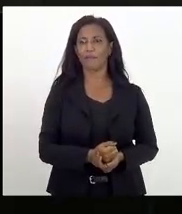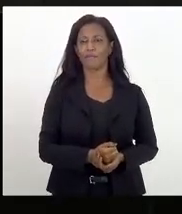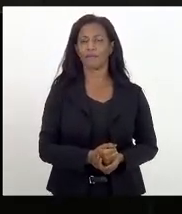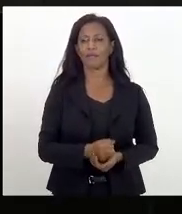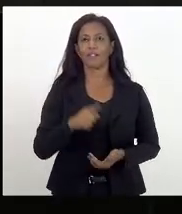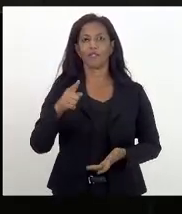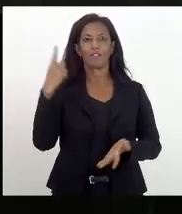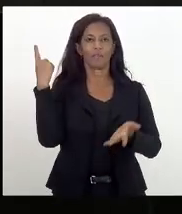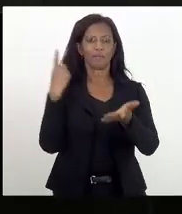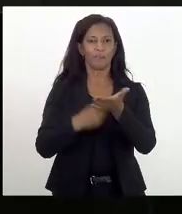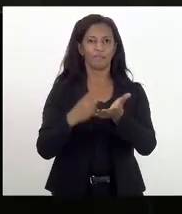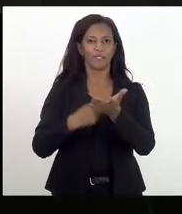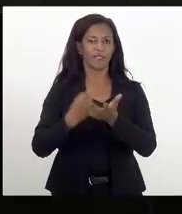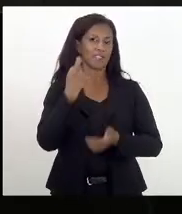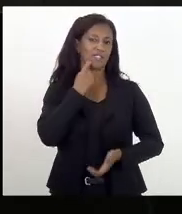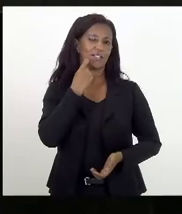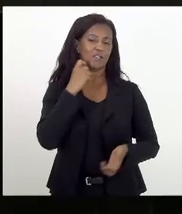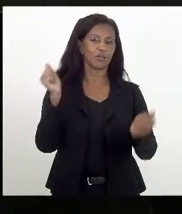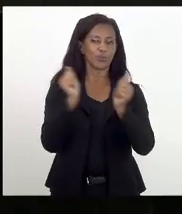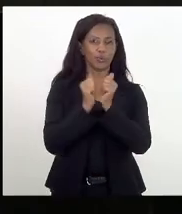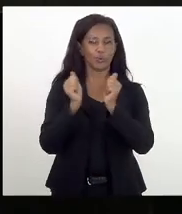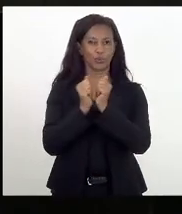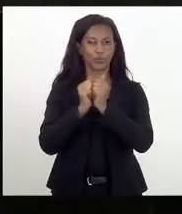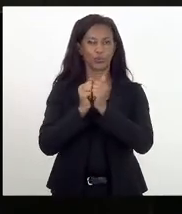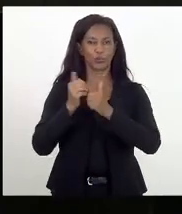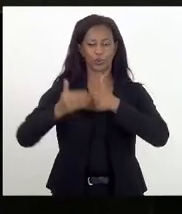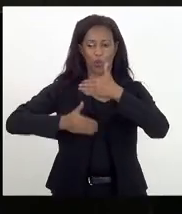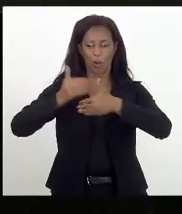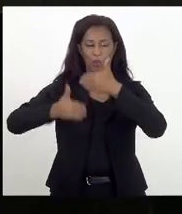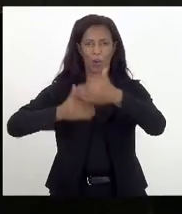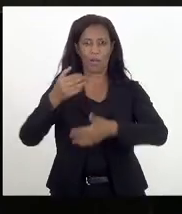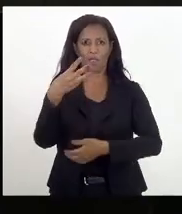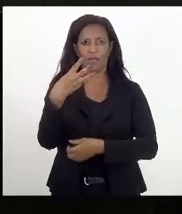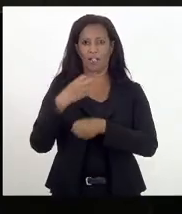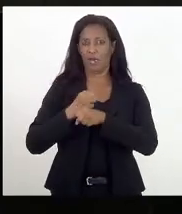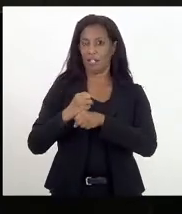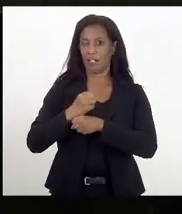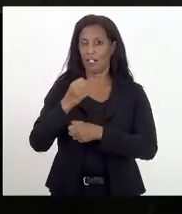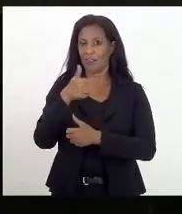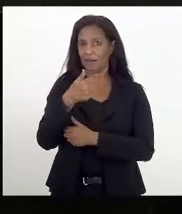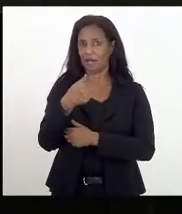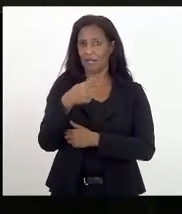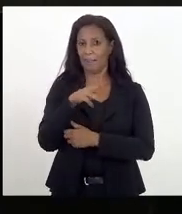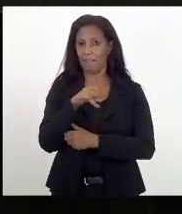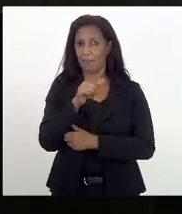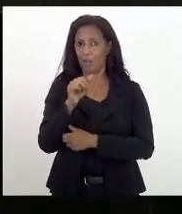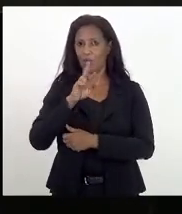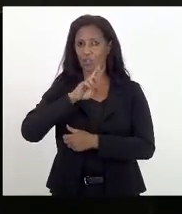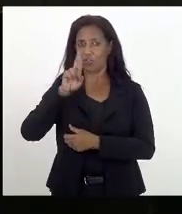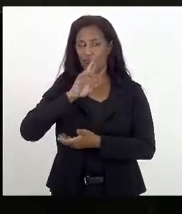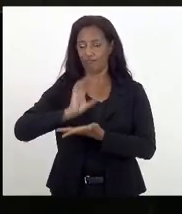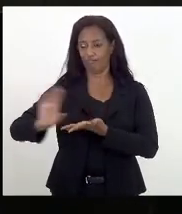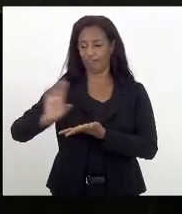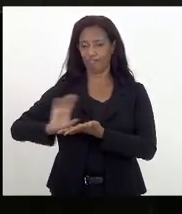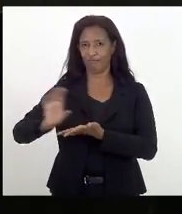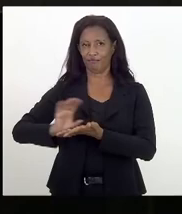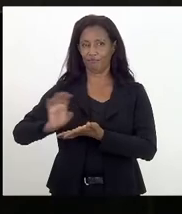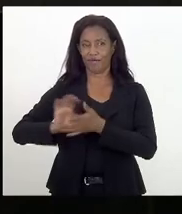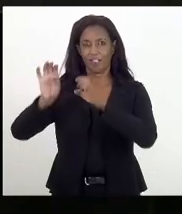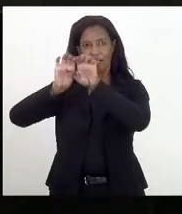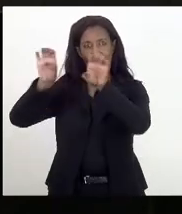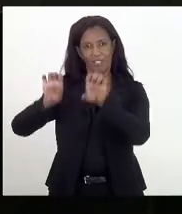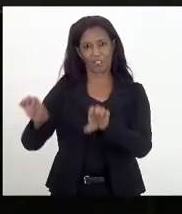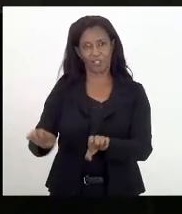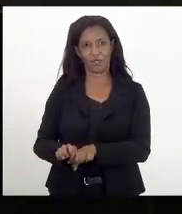na sexta-feira na apresentação do secretariado nos próximos três anos 17 bilhões de reais em investimentos na infraestrutura e